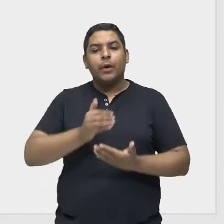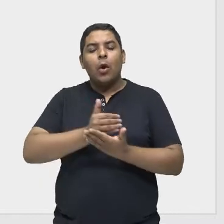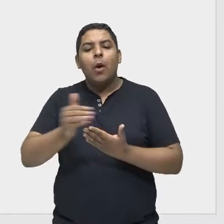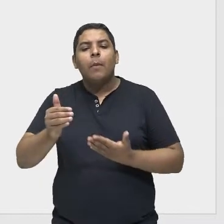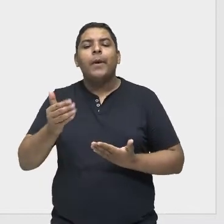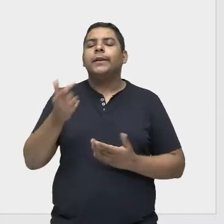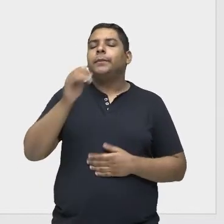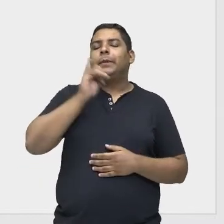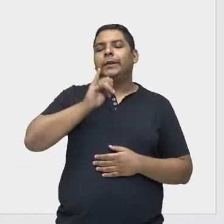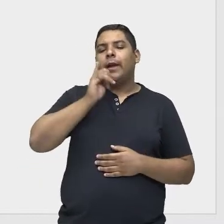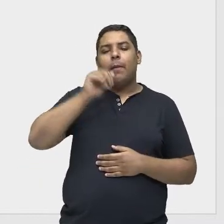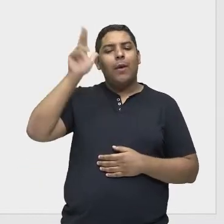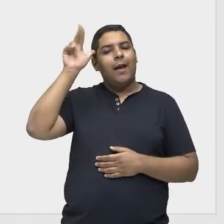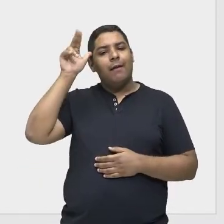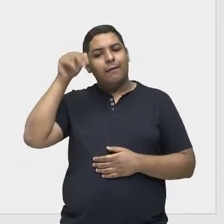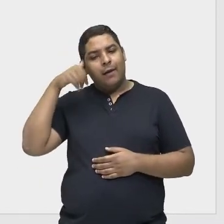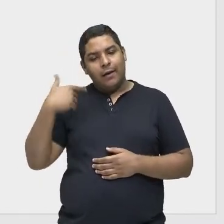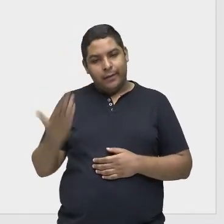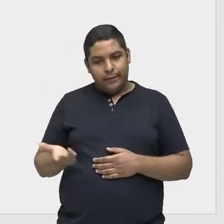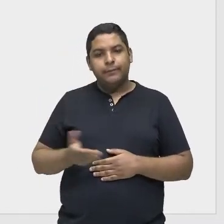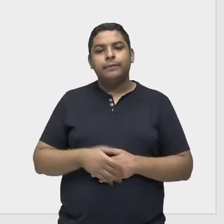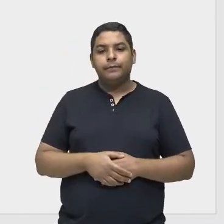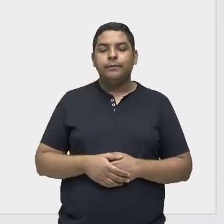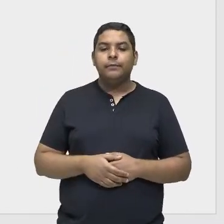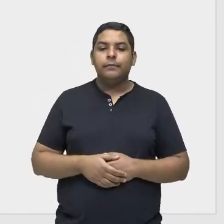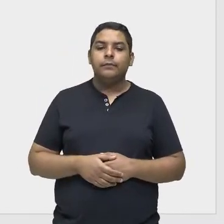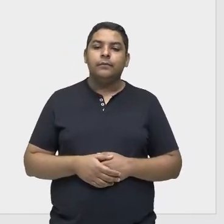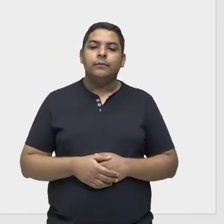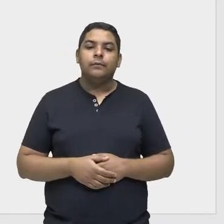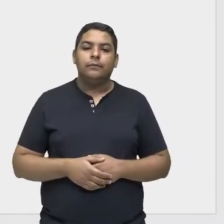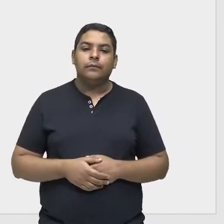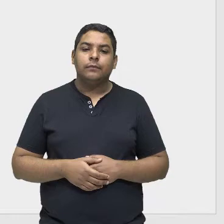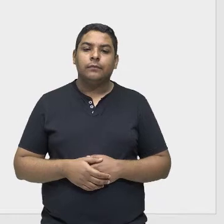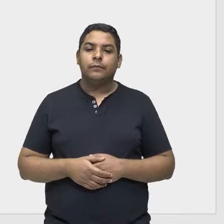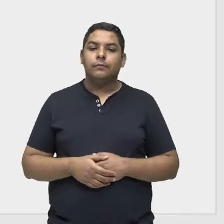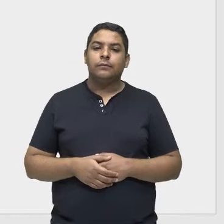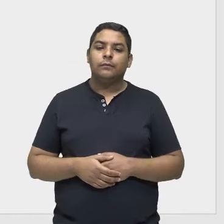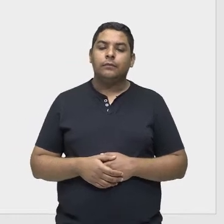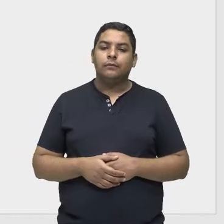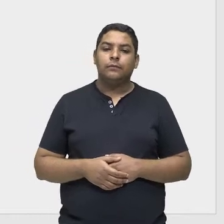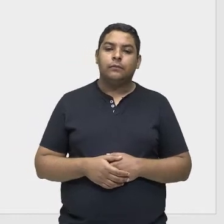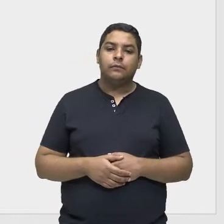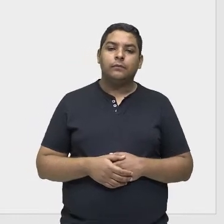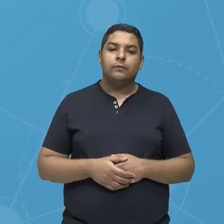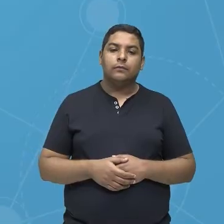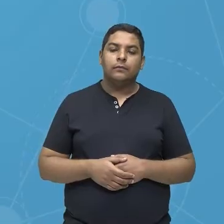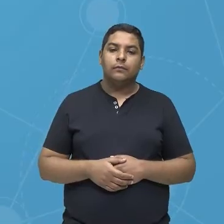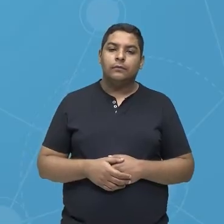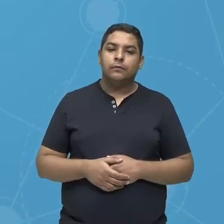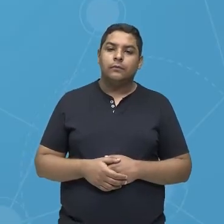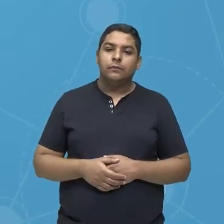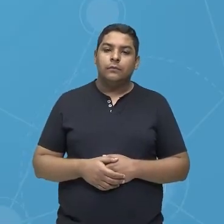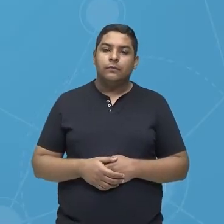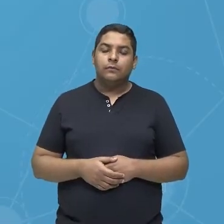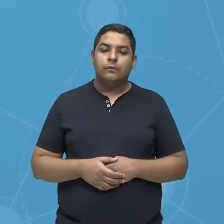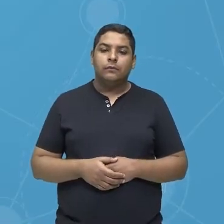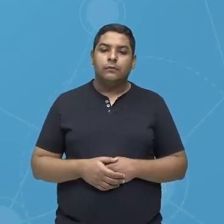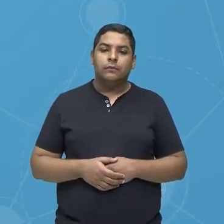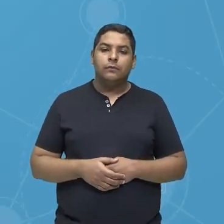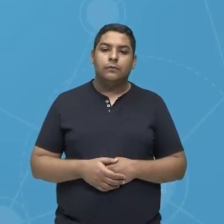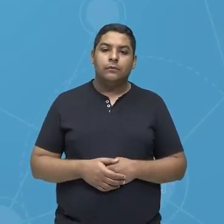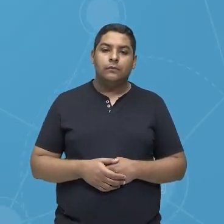se você faz movimentos com o peão para frente, né? Se você anda uma ou duas casas para